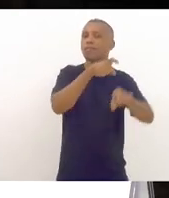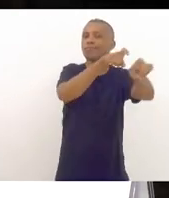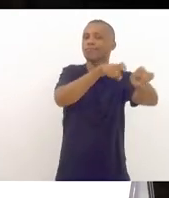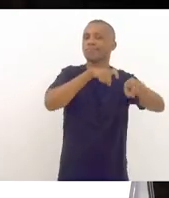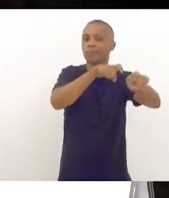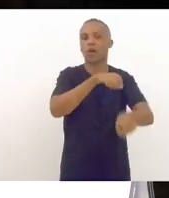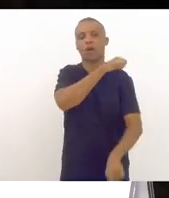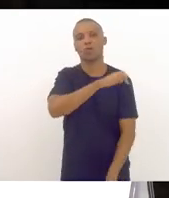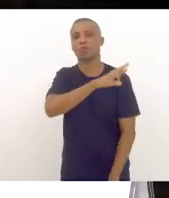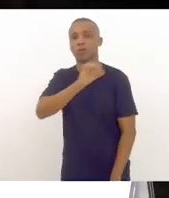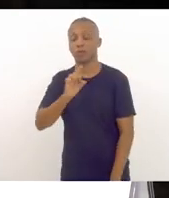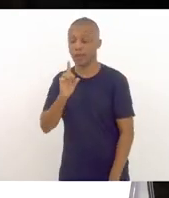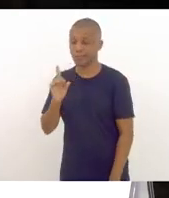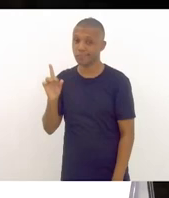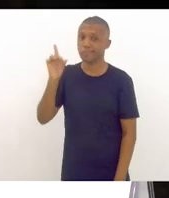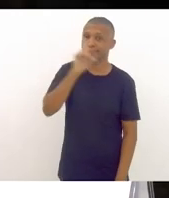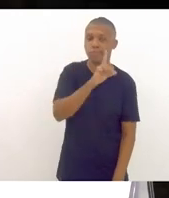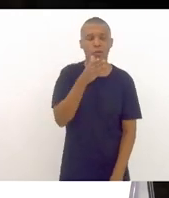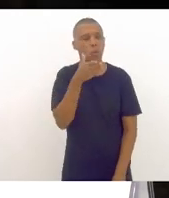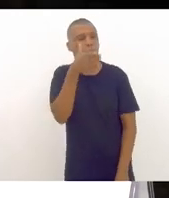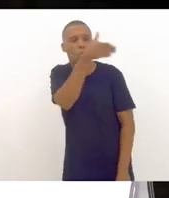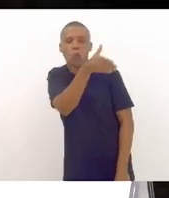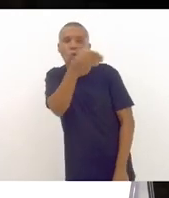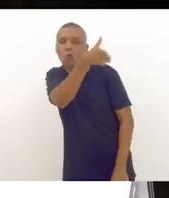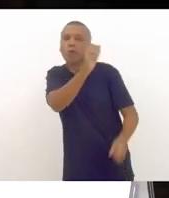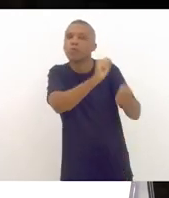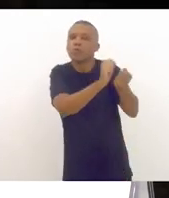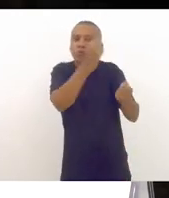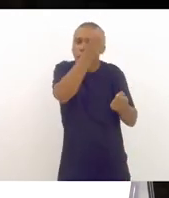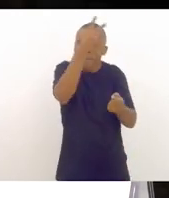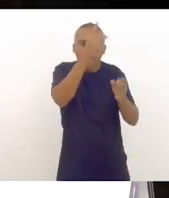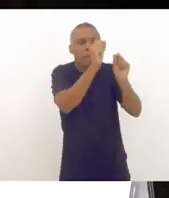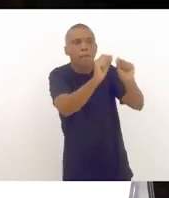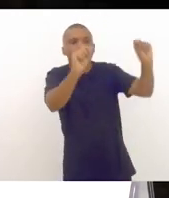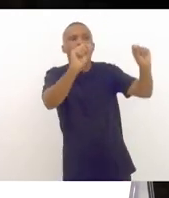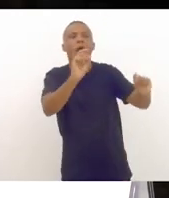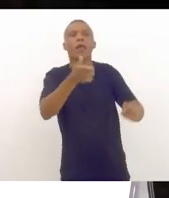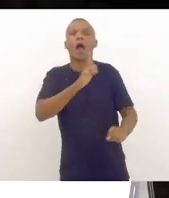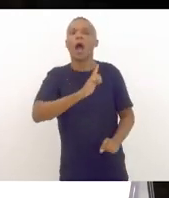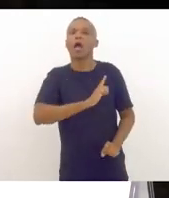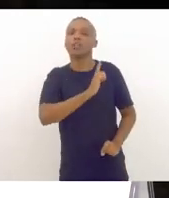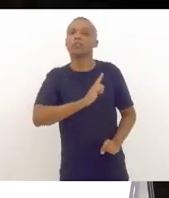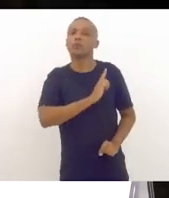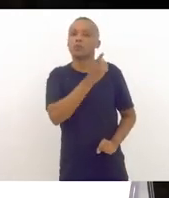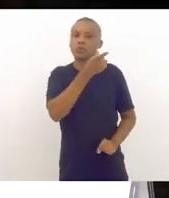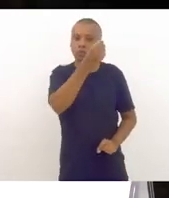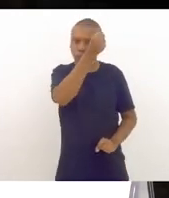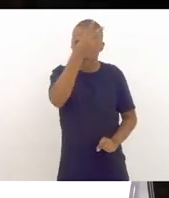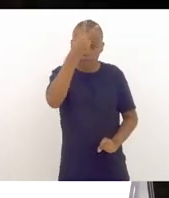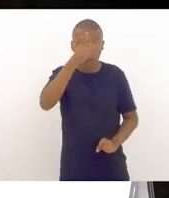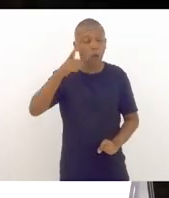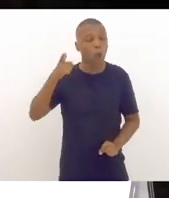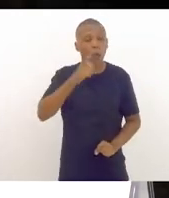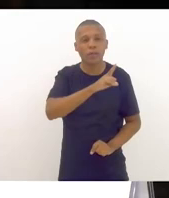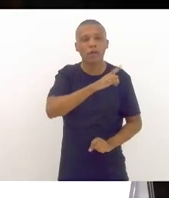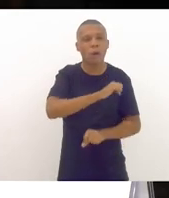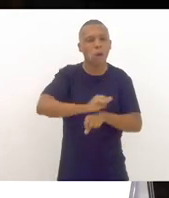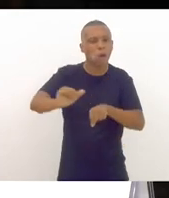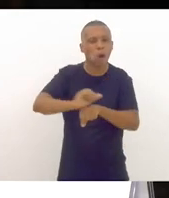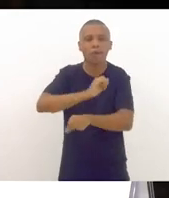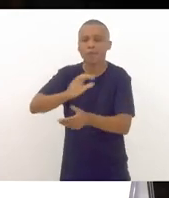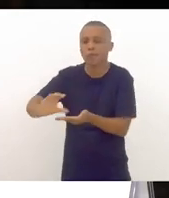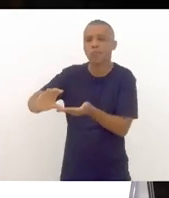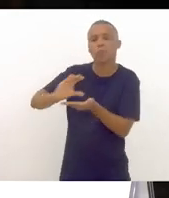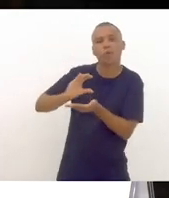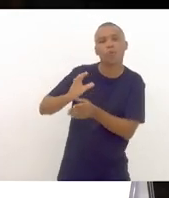Romário procurou se aproximar e estar junto aos prefeitos, às gestões municipais, e fez isso canalizando recursos, principalmente no momento mais difícil